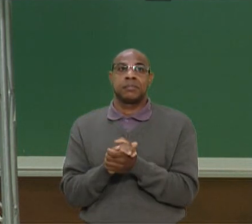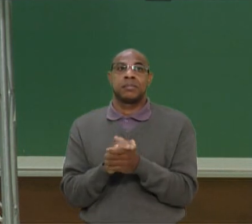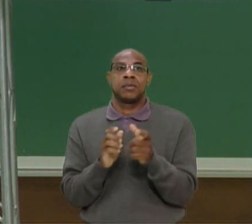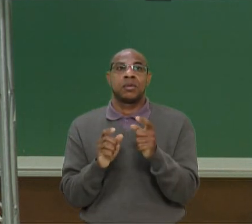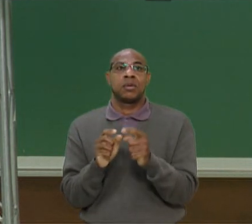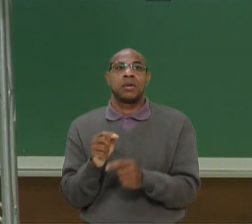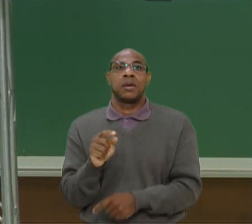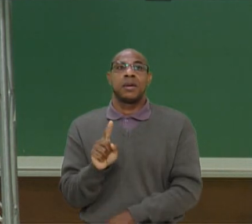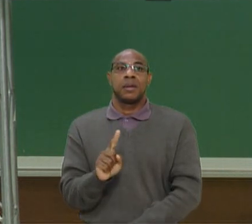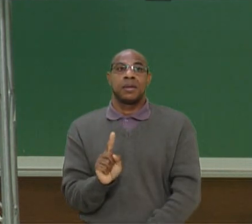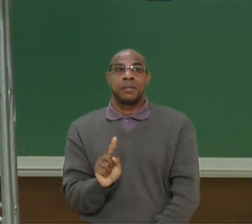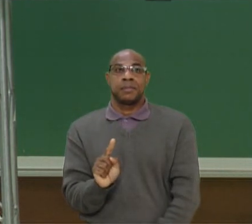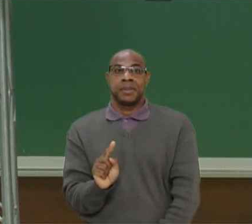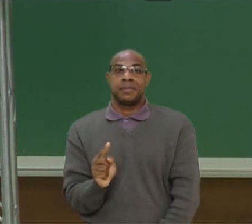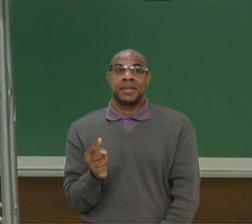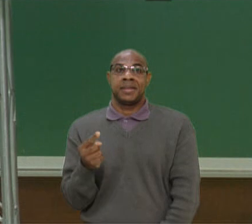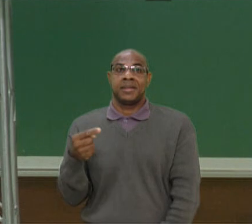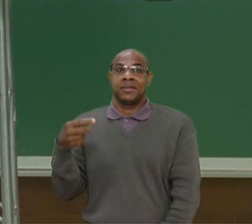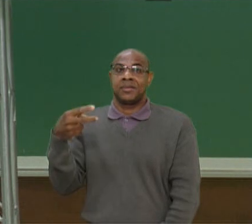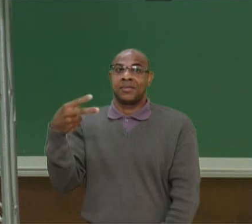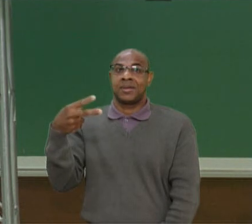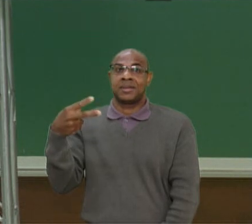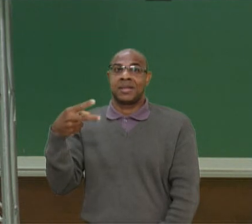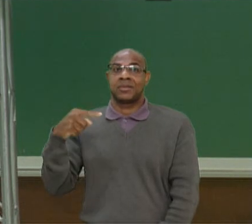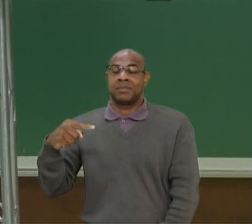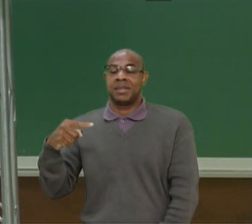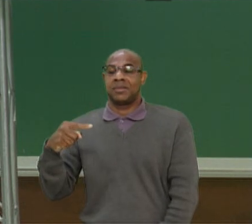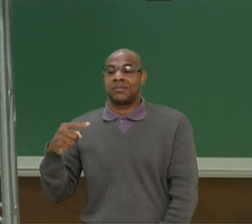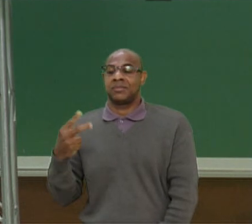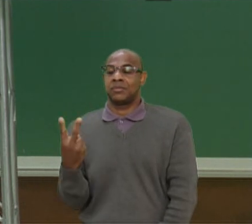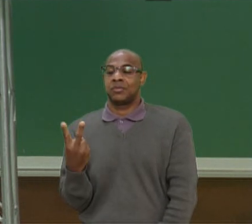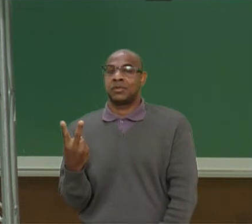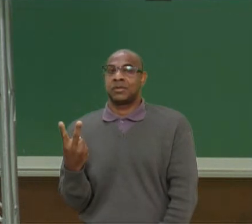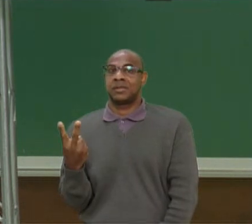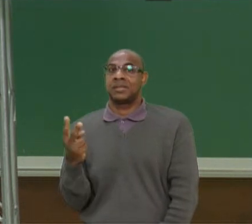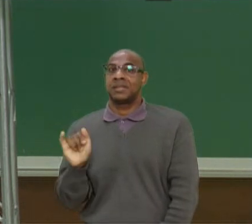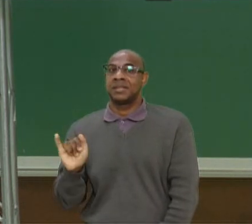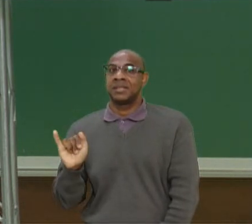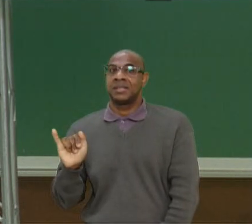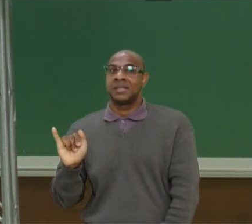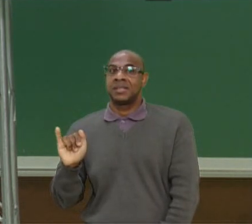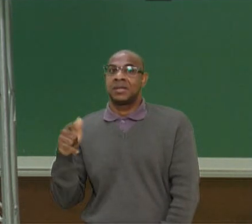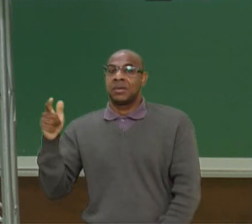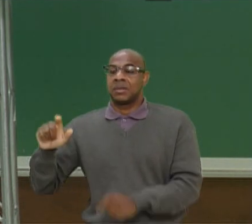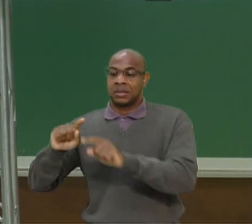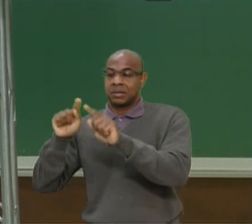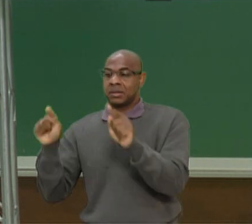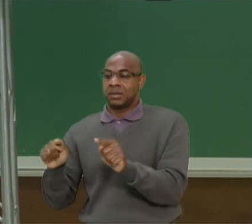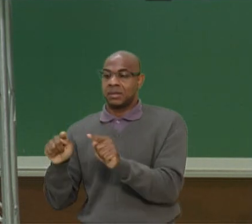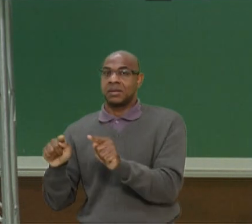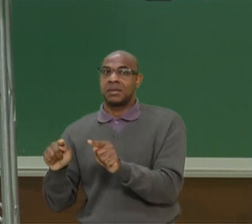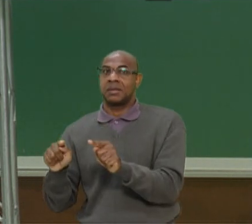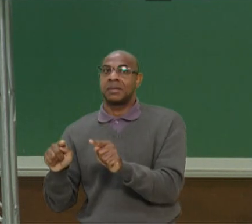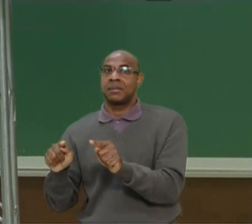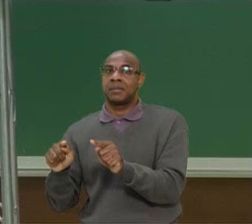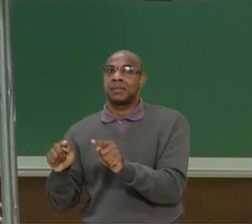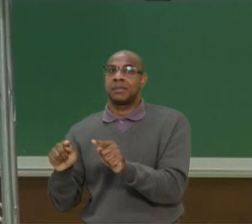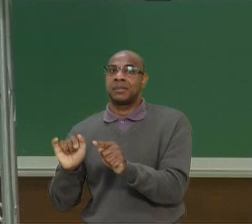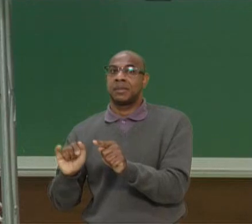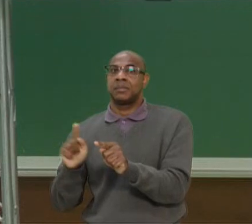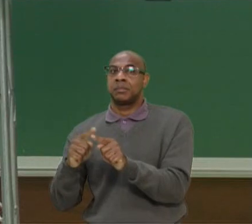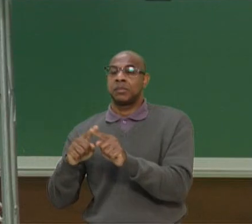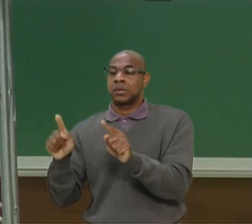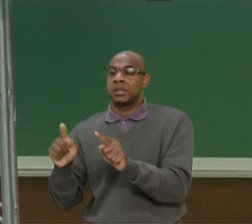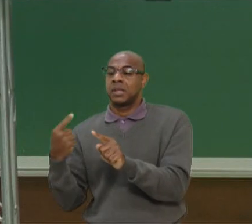ao quadrado menos o segundo ao quadrado. Vocês viram que eu coloquei entre parênteses. Por quê? Porque eu tenho que levar o primeiro,